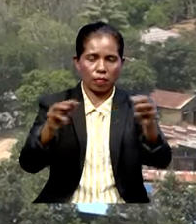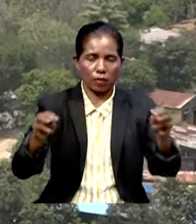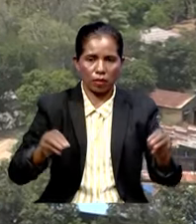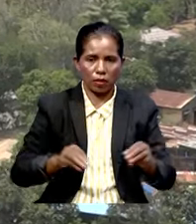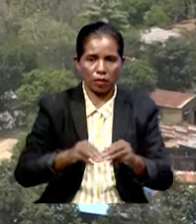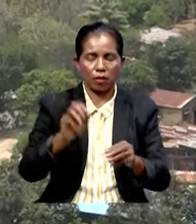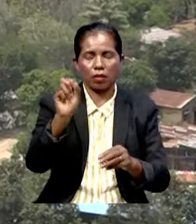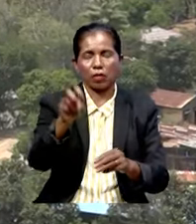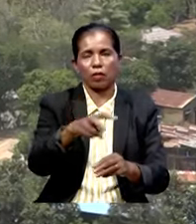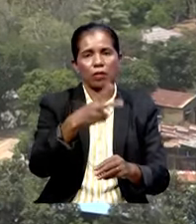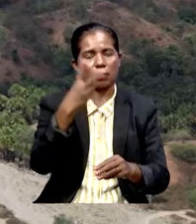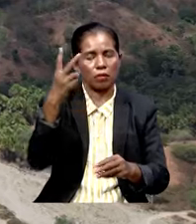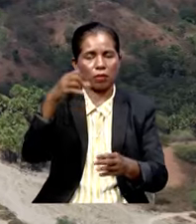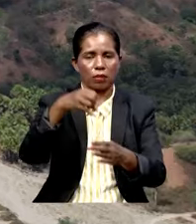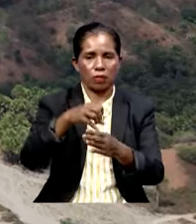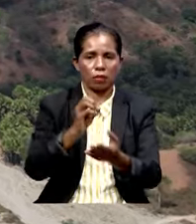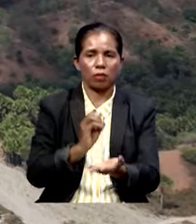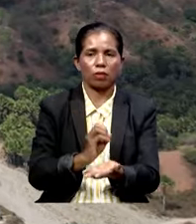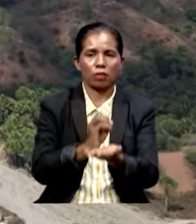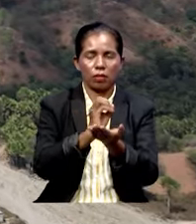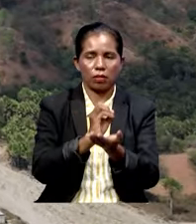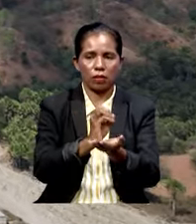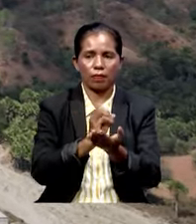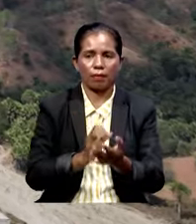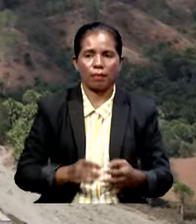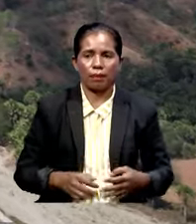Sanulo Resin Rua inclui Reoa.